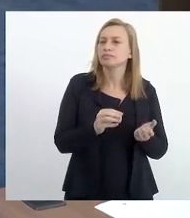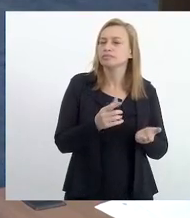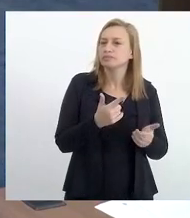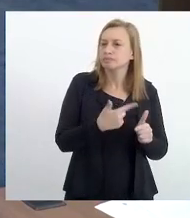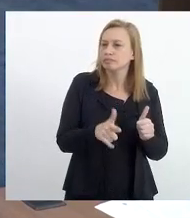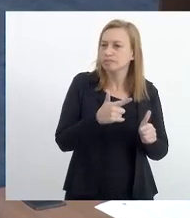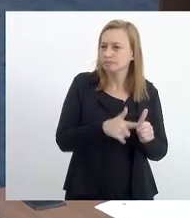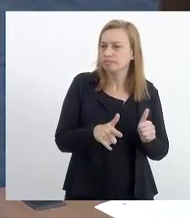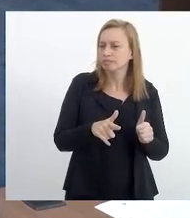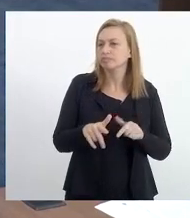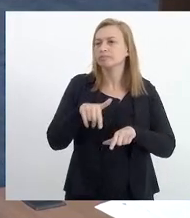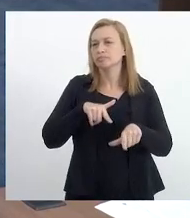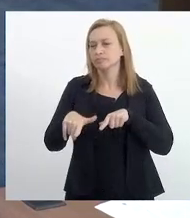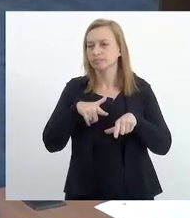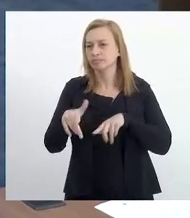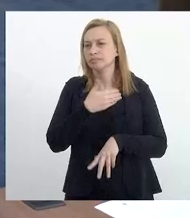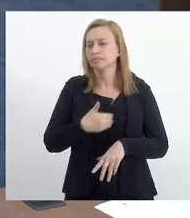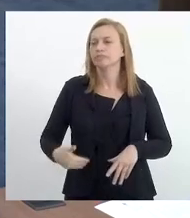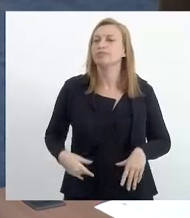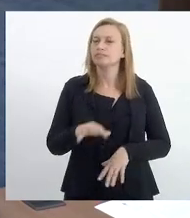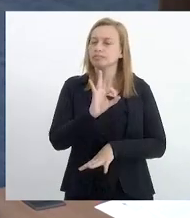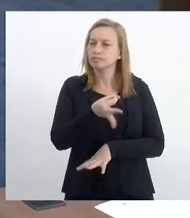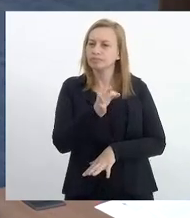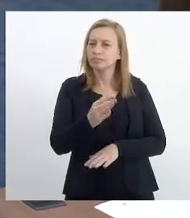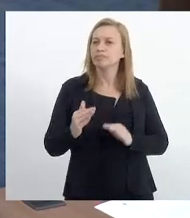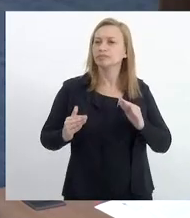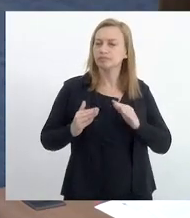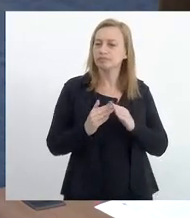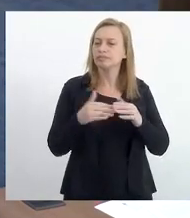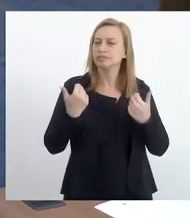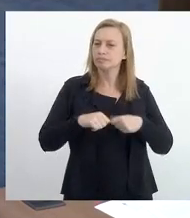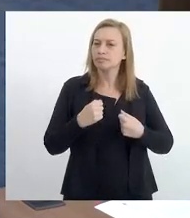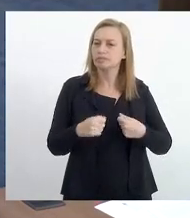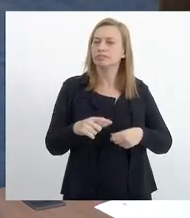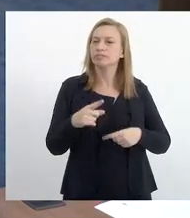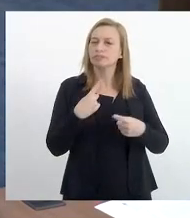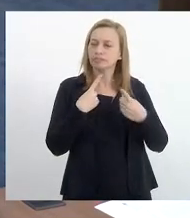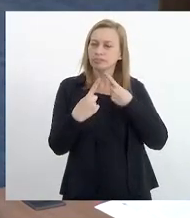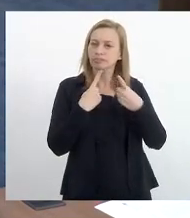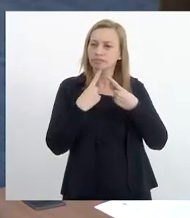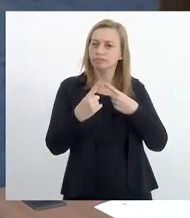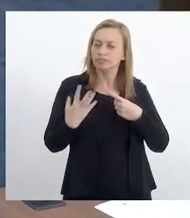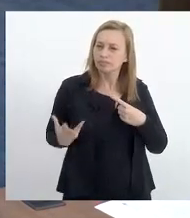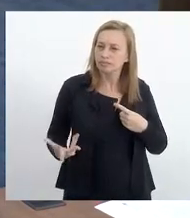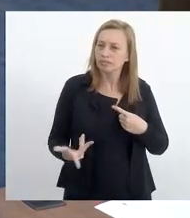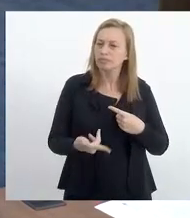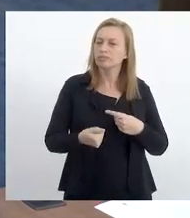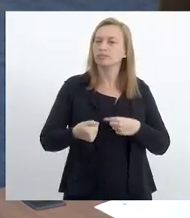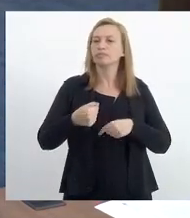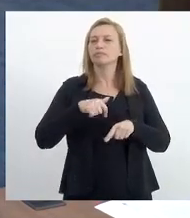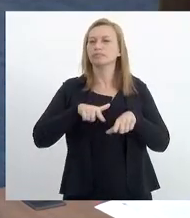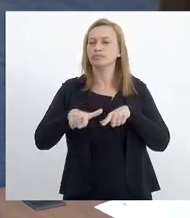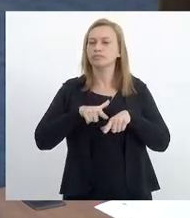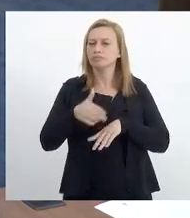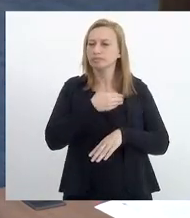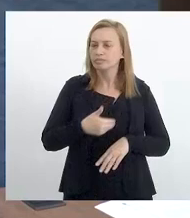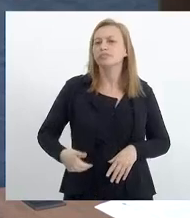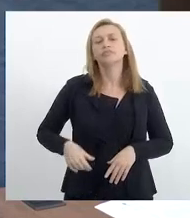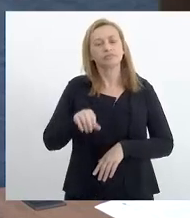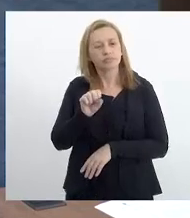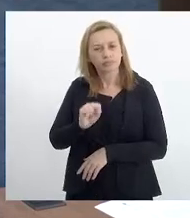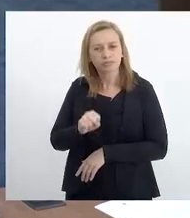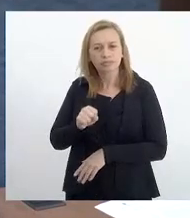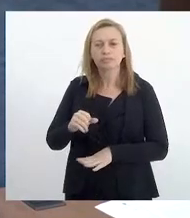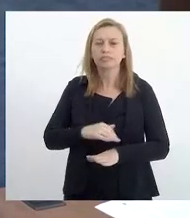de um impasse. É óbvio que essa casa precisa enfrentar um debate de mais qualidade no serviço público. É óbvio